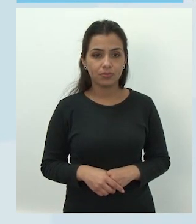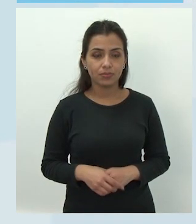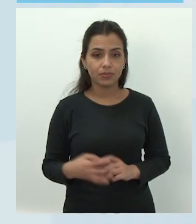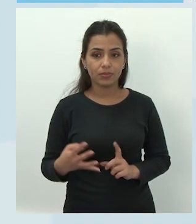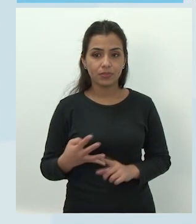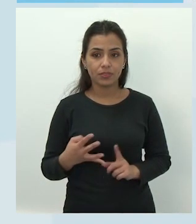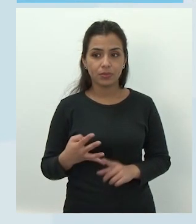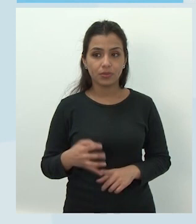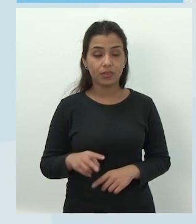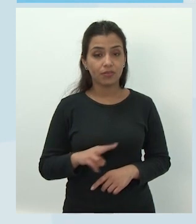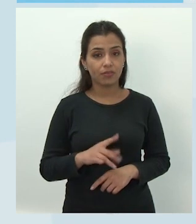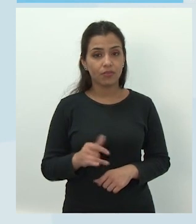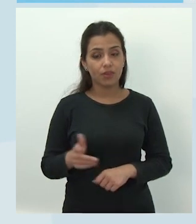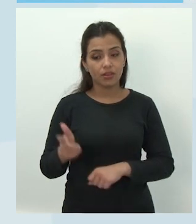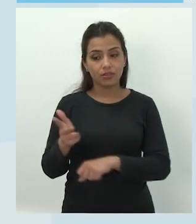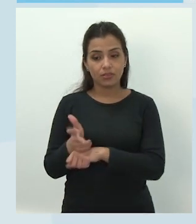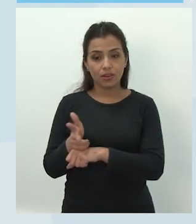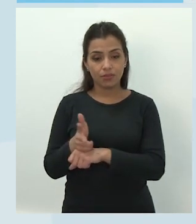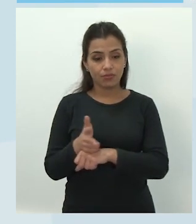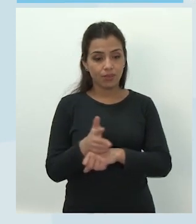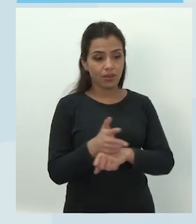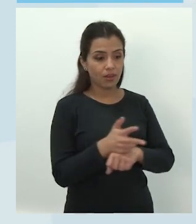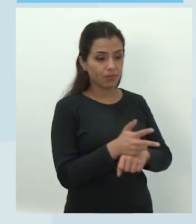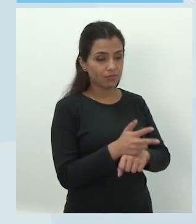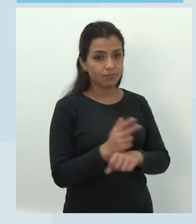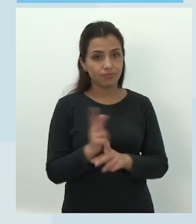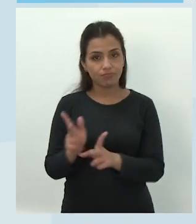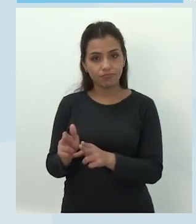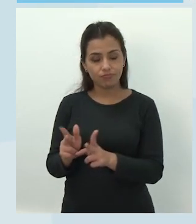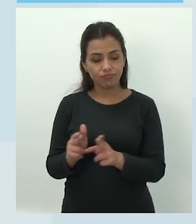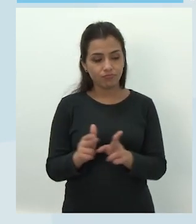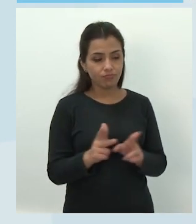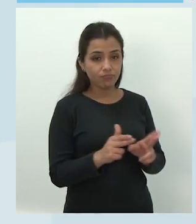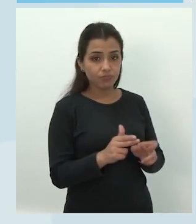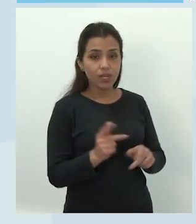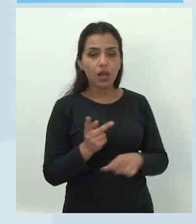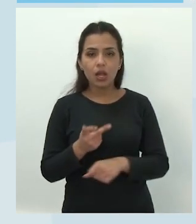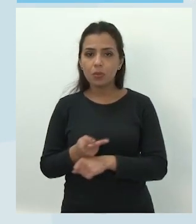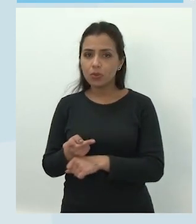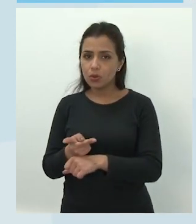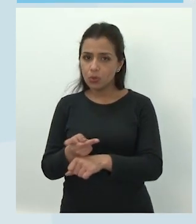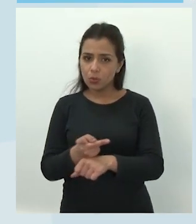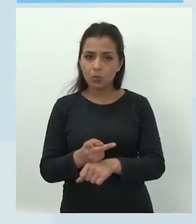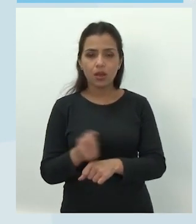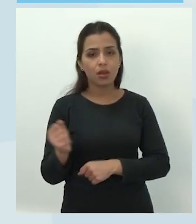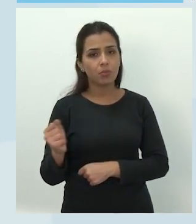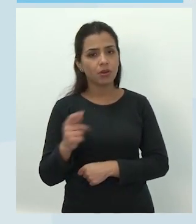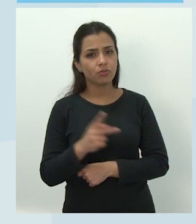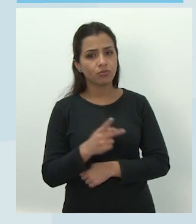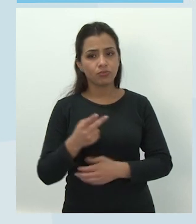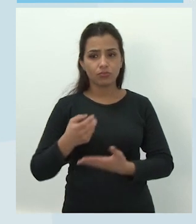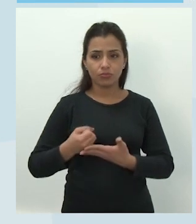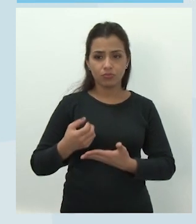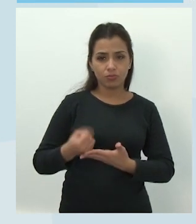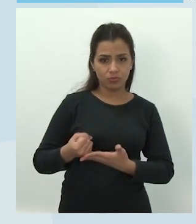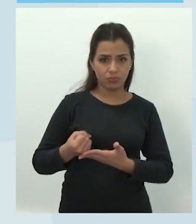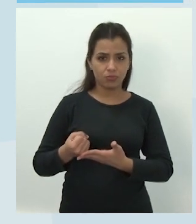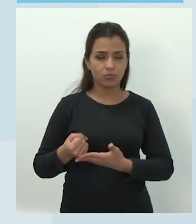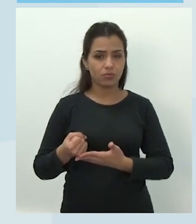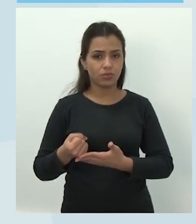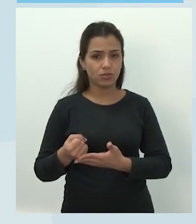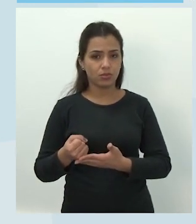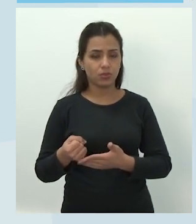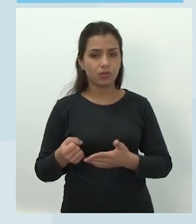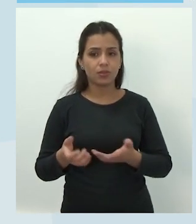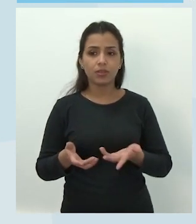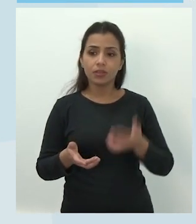no celular de vocês ou no computador os programas, os softwares ou os aplicativos que vocês já têm disponíveis na máquina de vocês. Tanto para